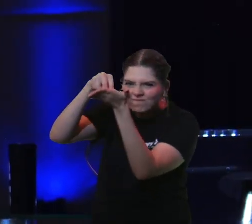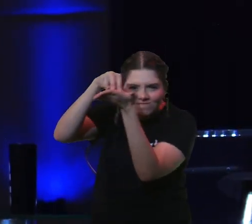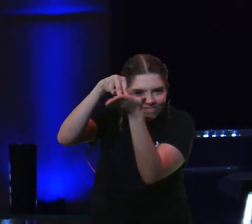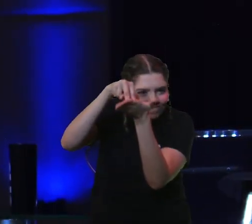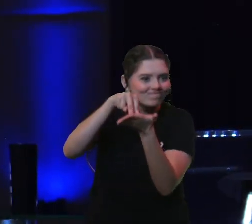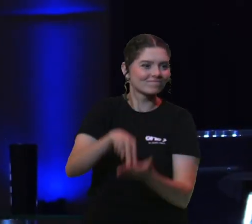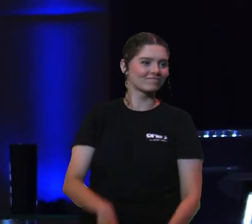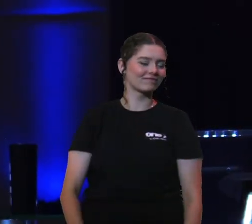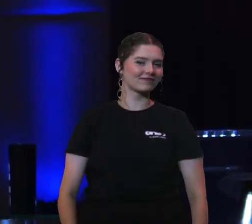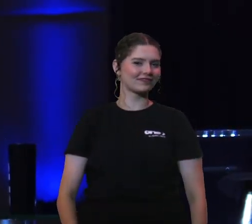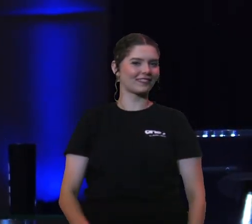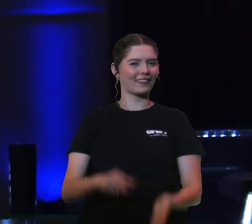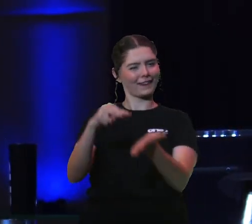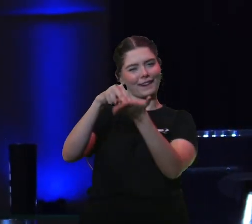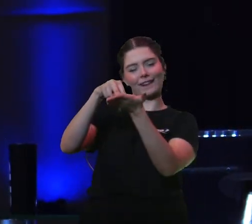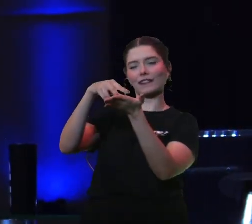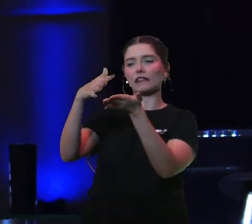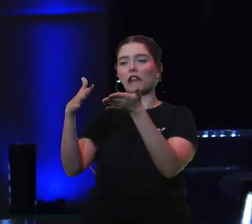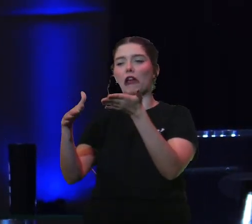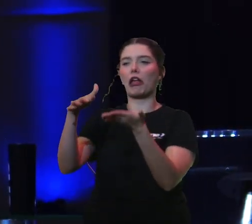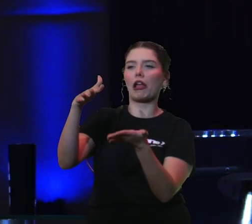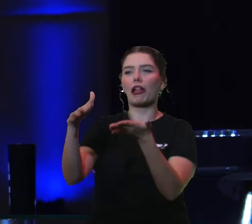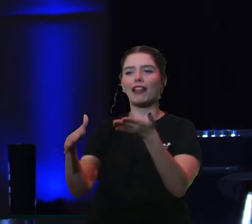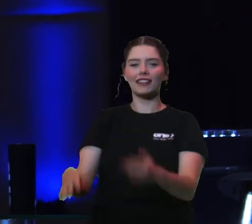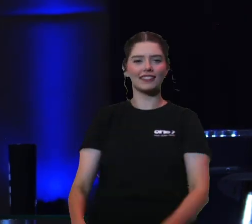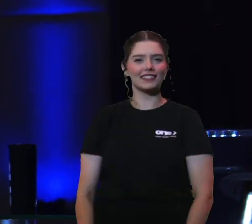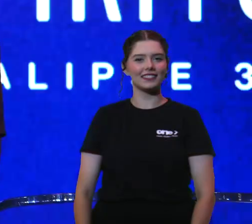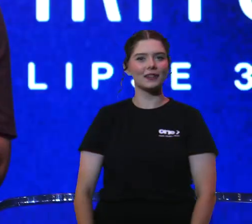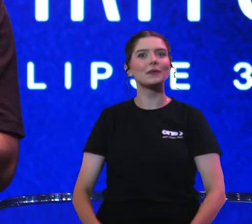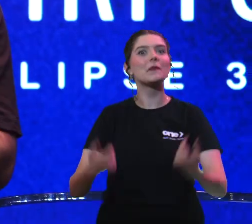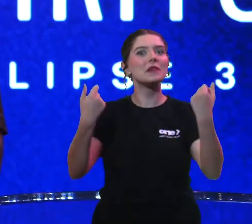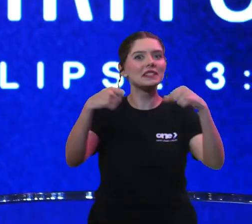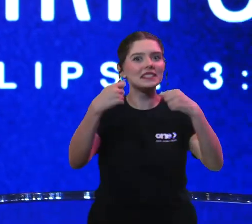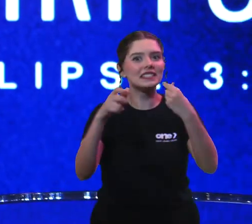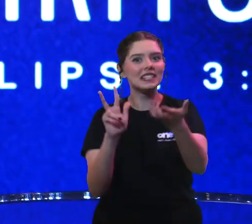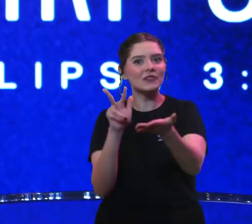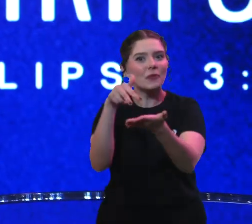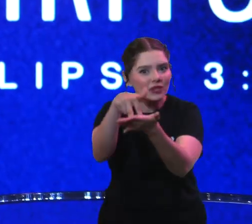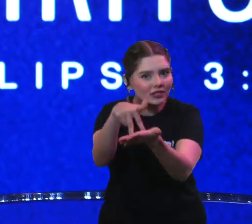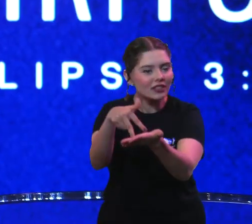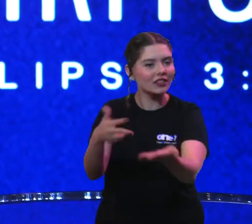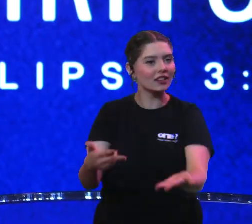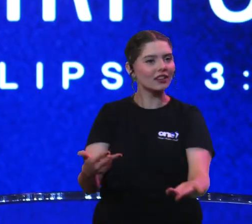Crente Nutella não está dando mais não. Porque falta posicionamento. Por quê?